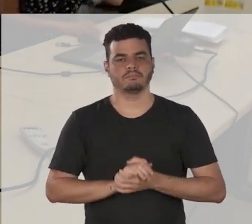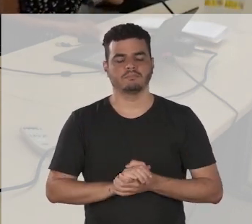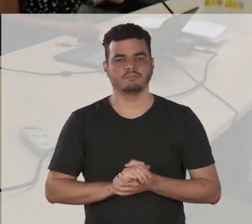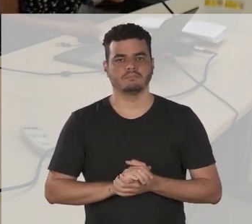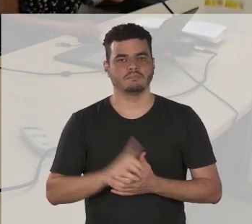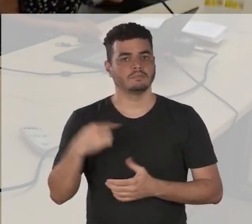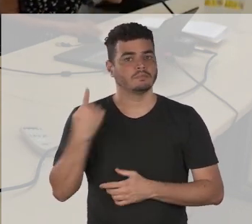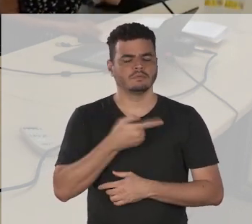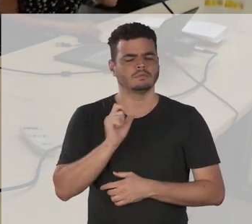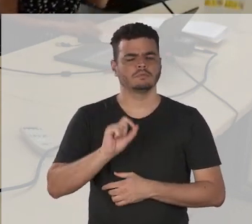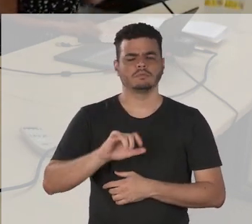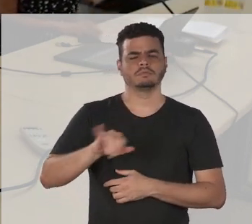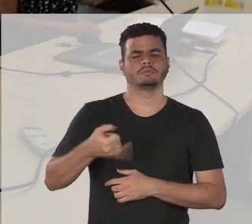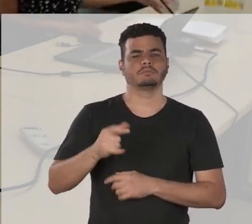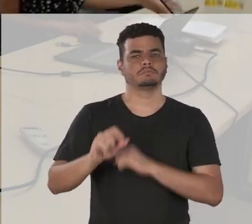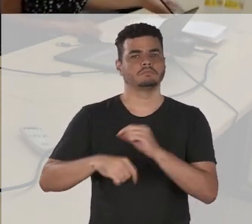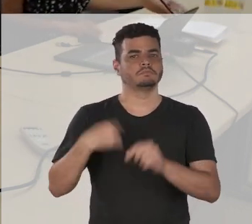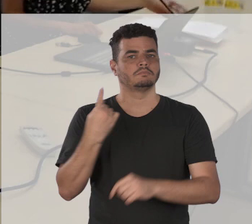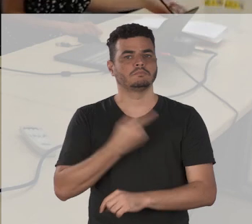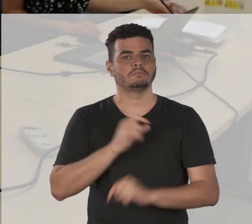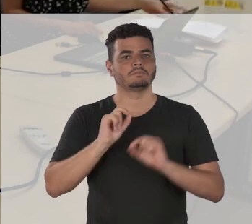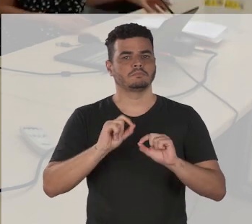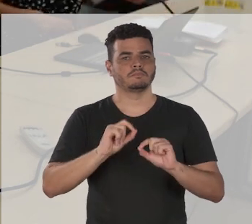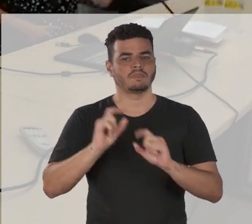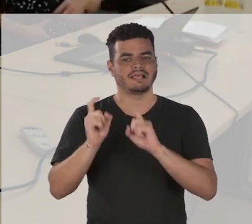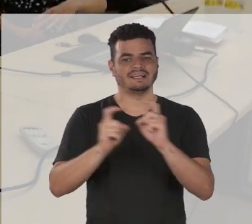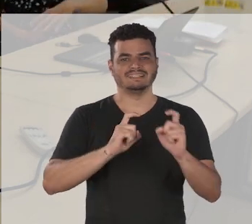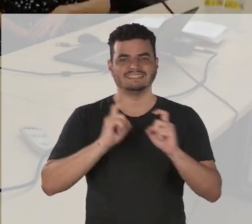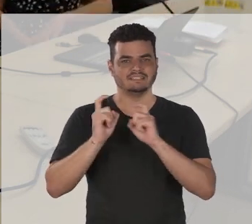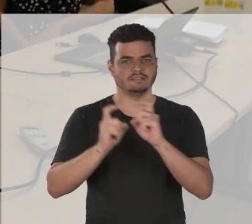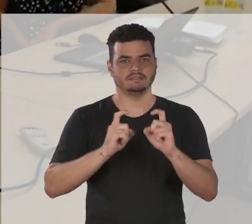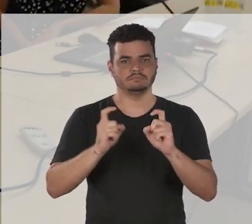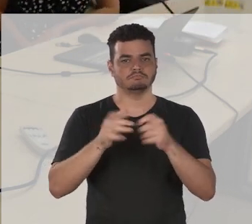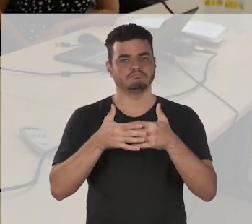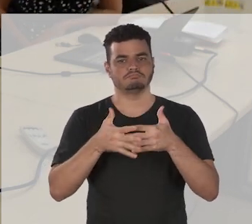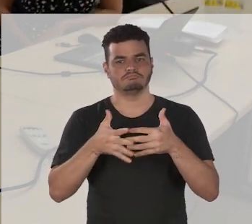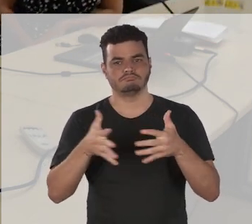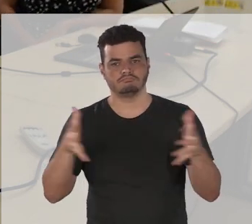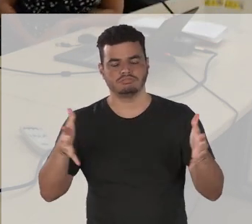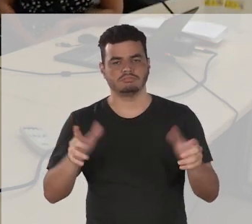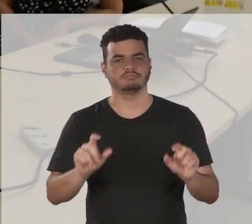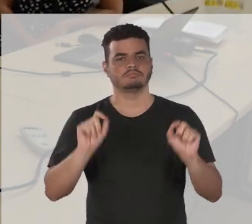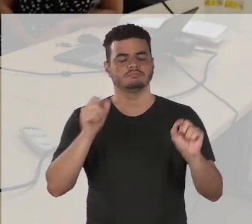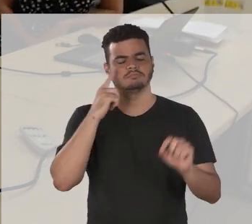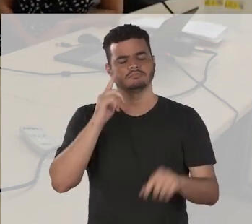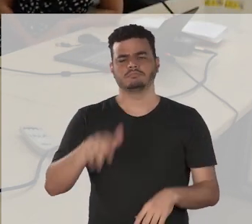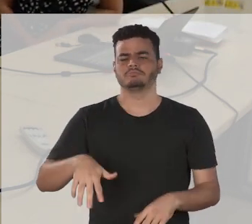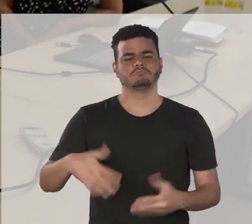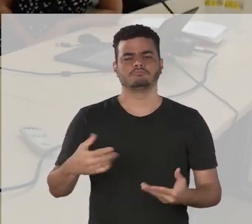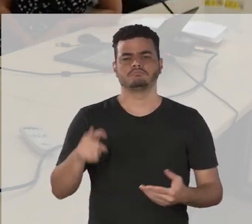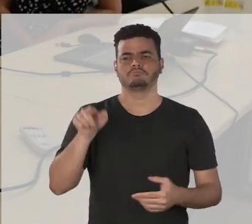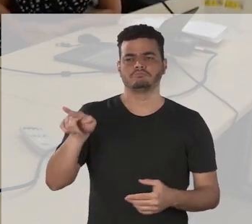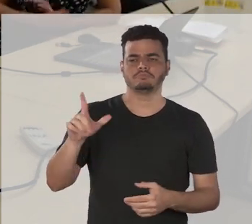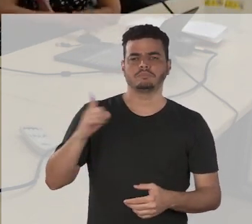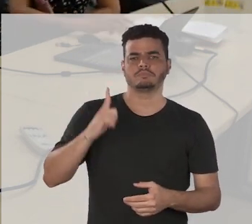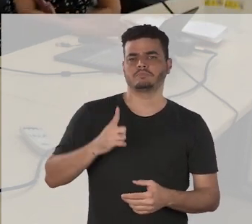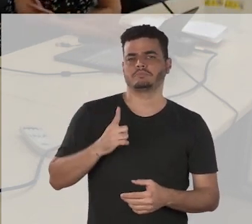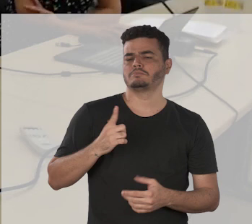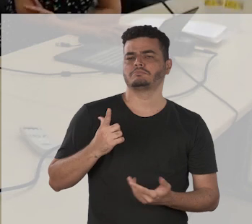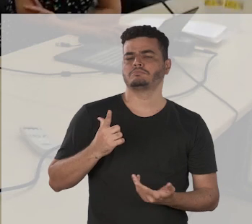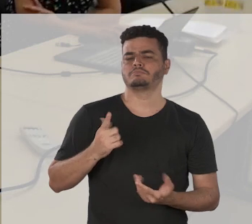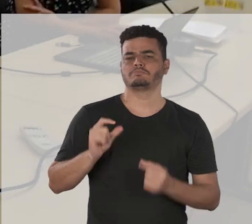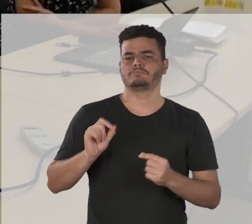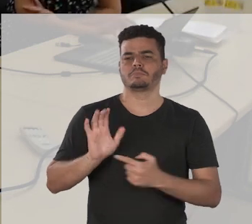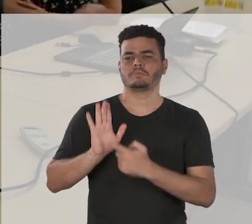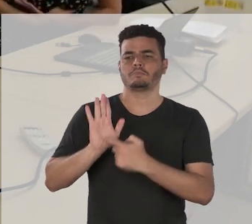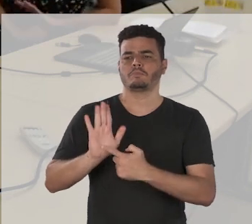aproveitar a vinda de Carolina para a gente ampliar aqui o nosso diálogo. Uma das questões que você coloca é a